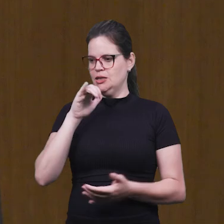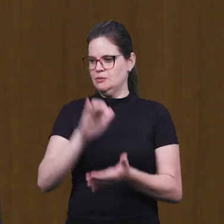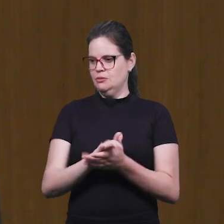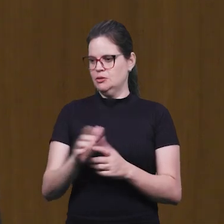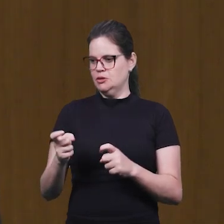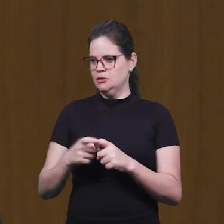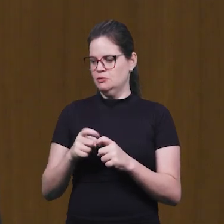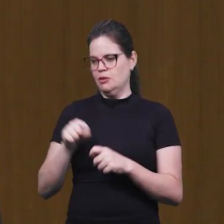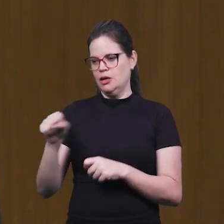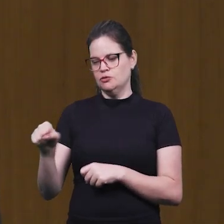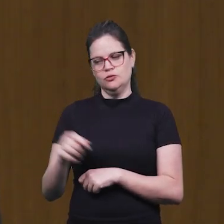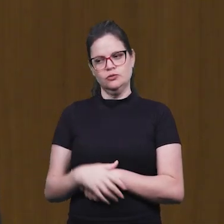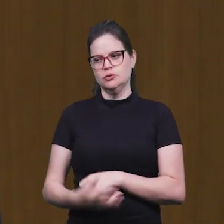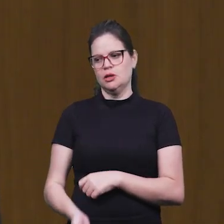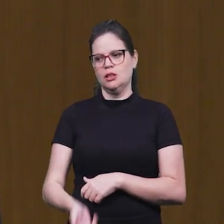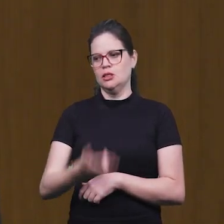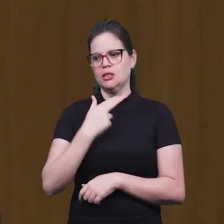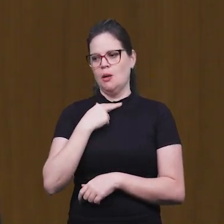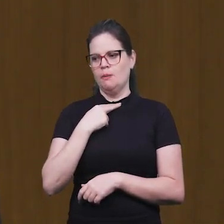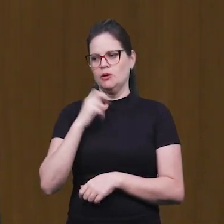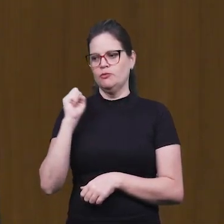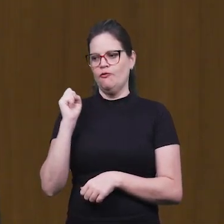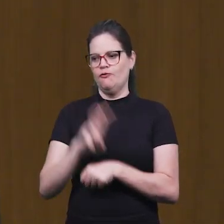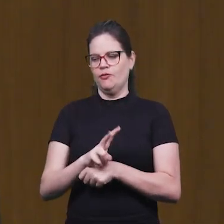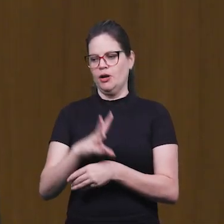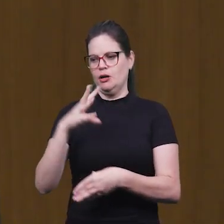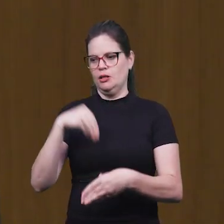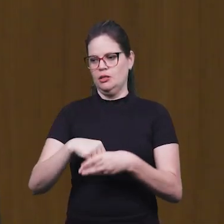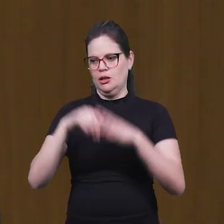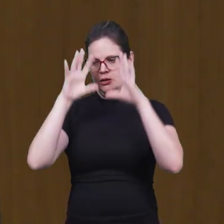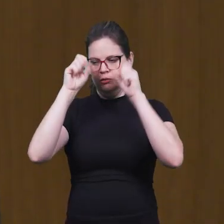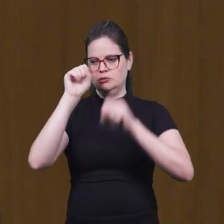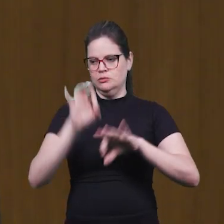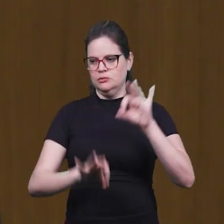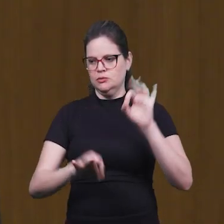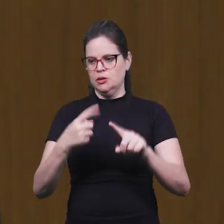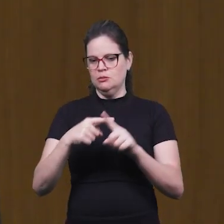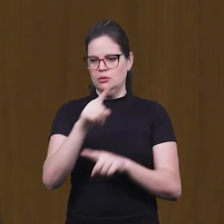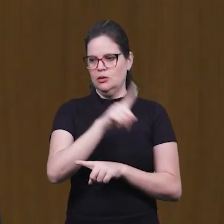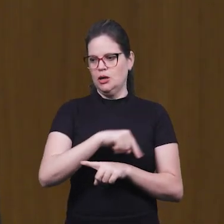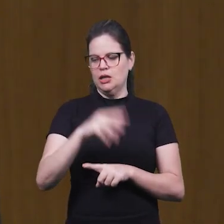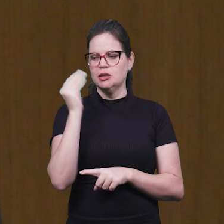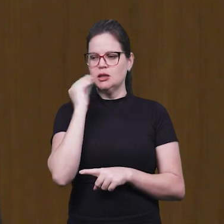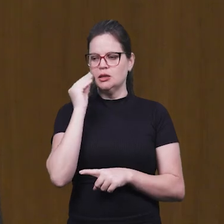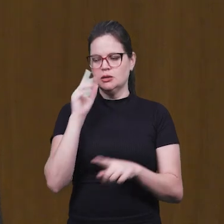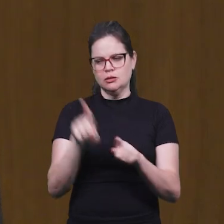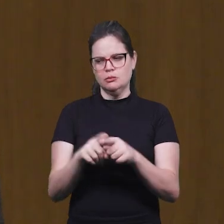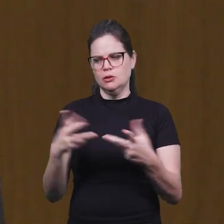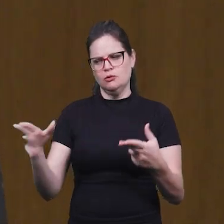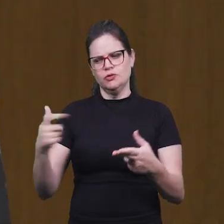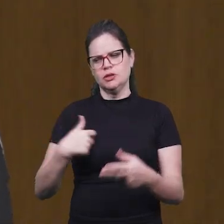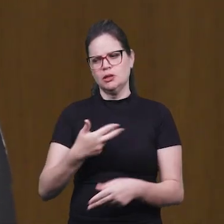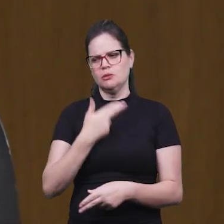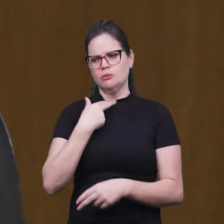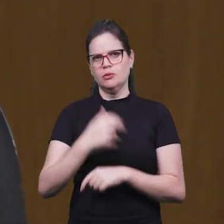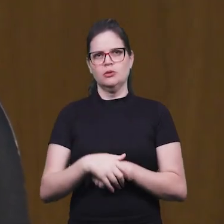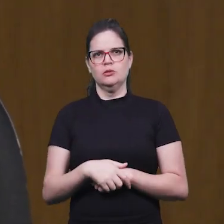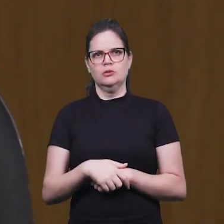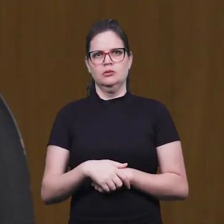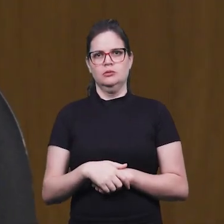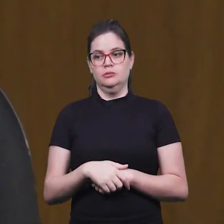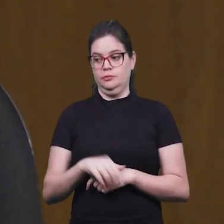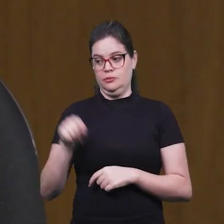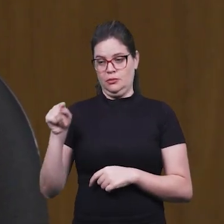ocupar vaga das pessoas que estavam concorrendo. Então, que ele iria fazer umas perguntas para